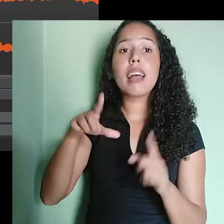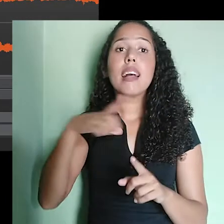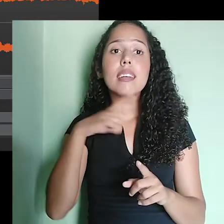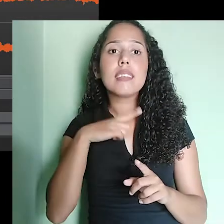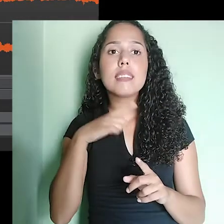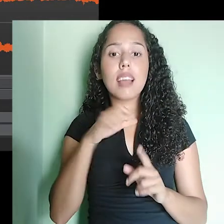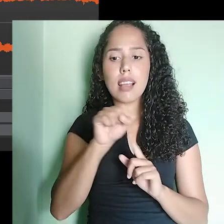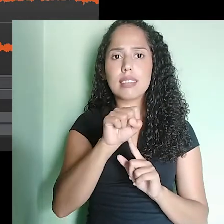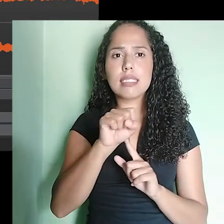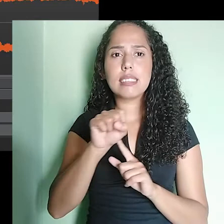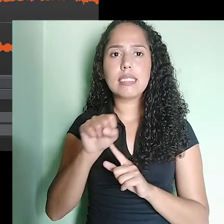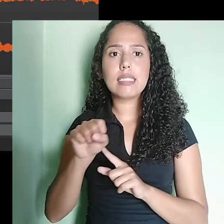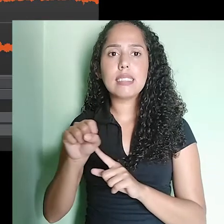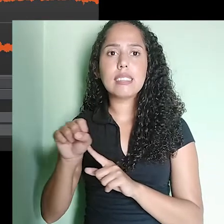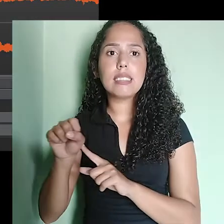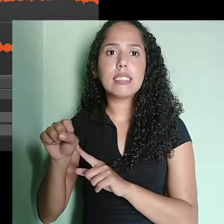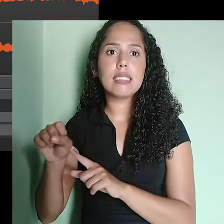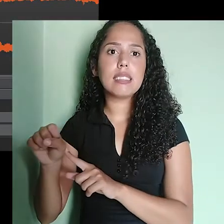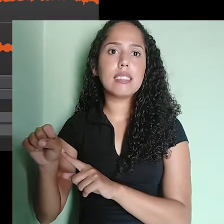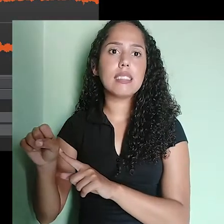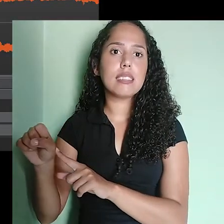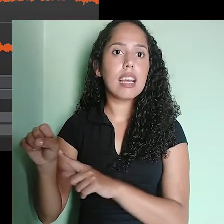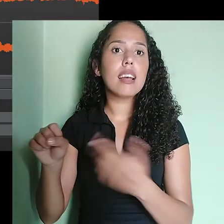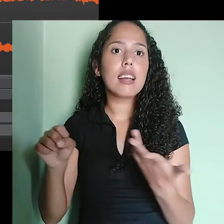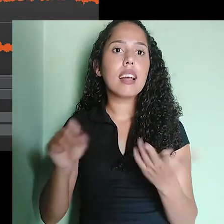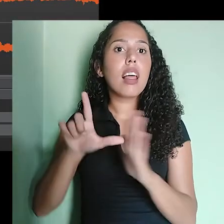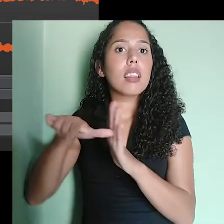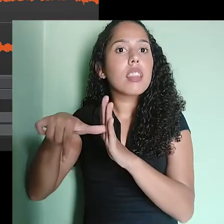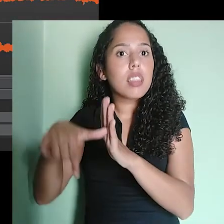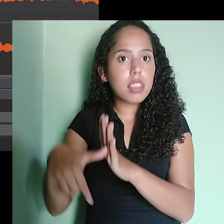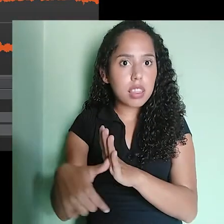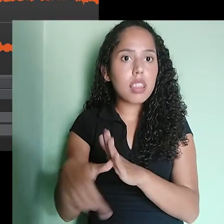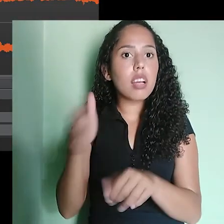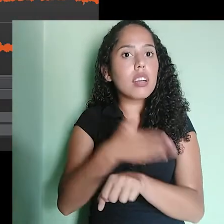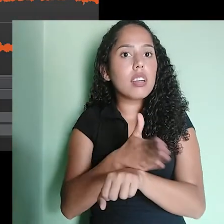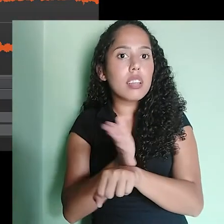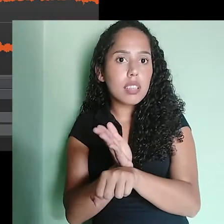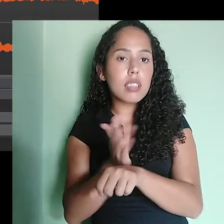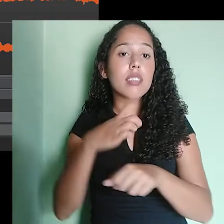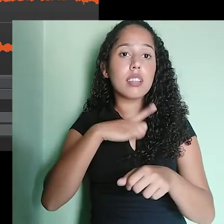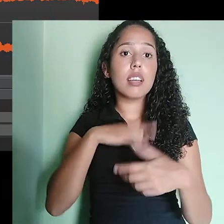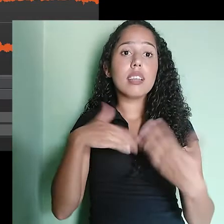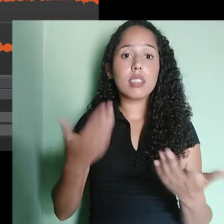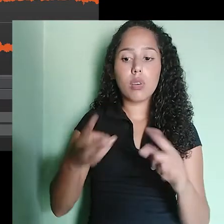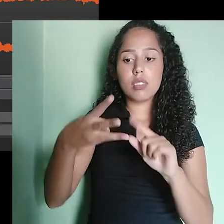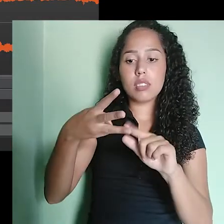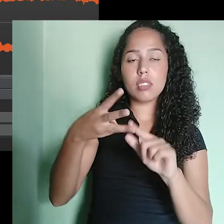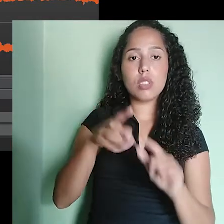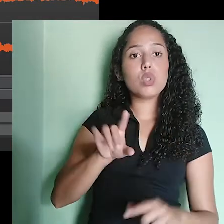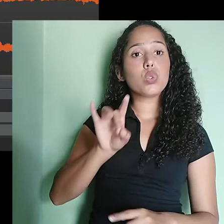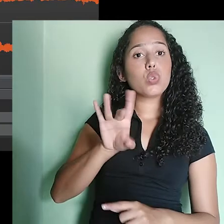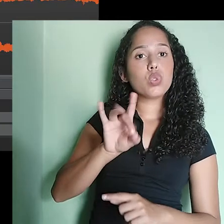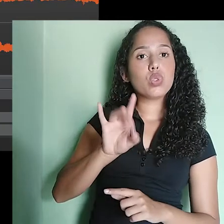uma nota longa, né? E ela está fazendo S depois que todo mundo. Então, eu vou ouvir somente ela.